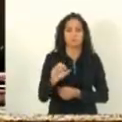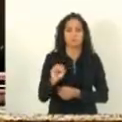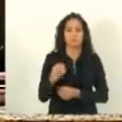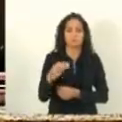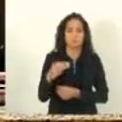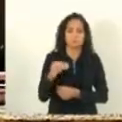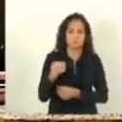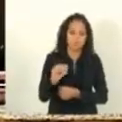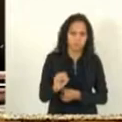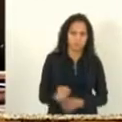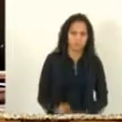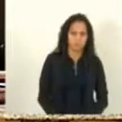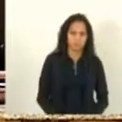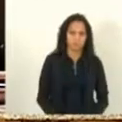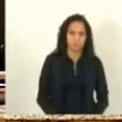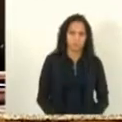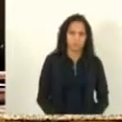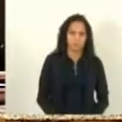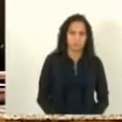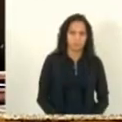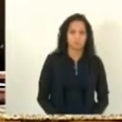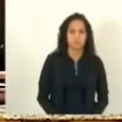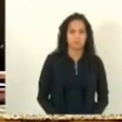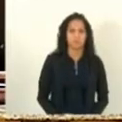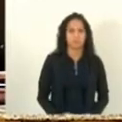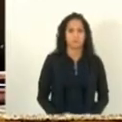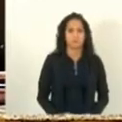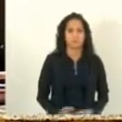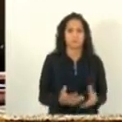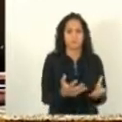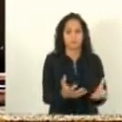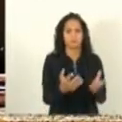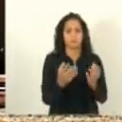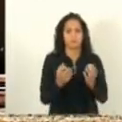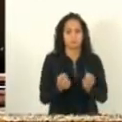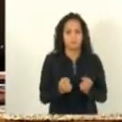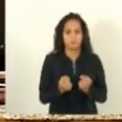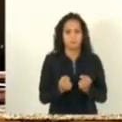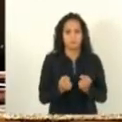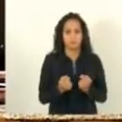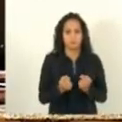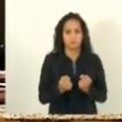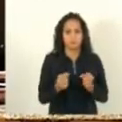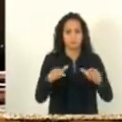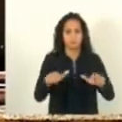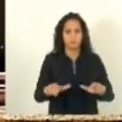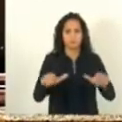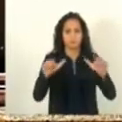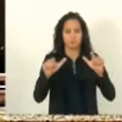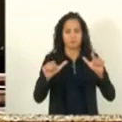Comunicações, para receber aqui a comenda Domingo Martins.